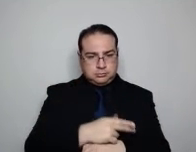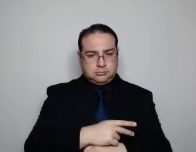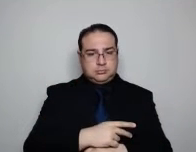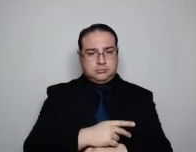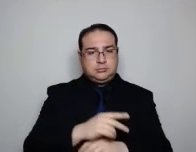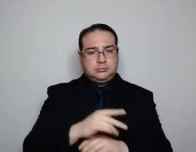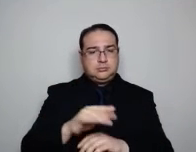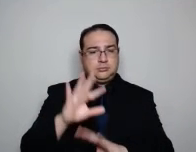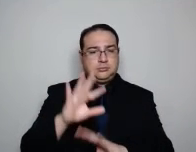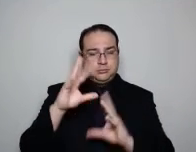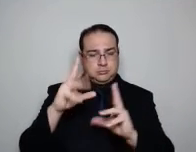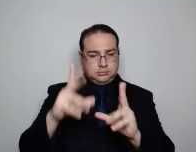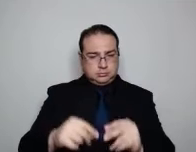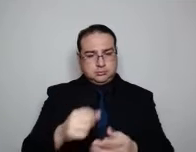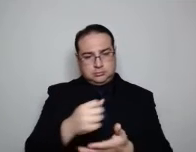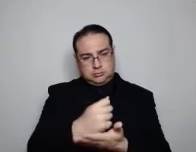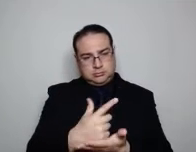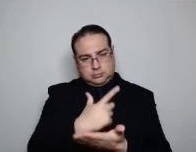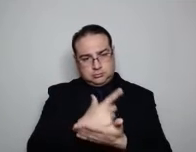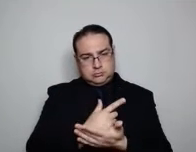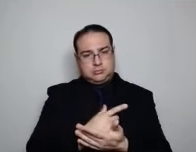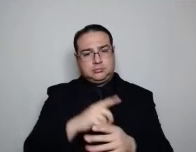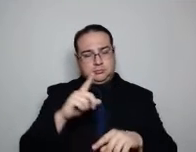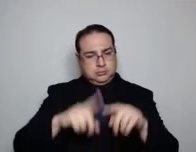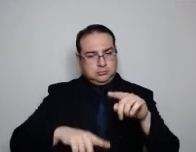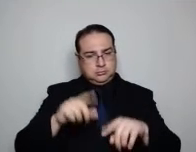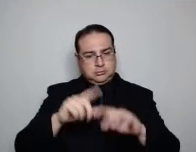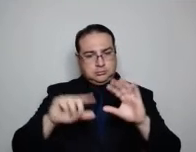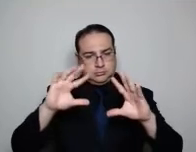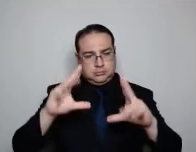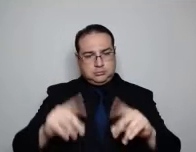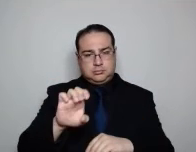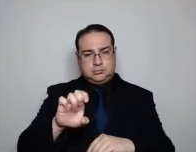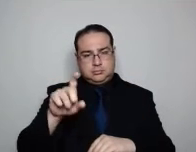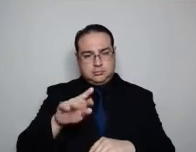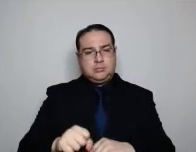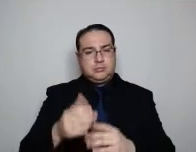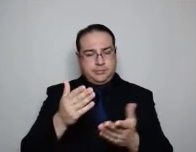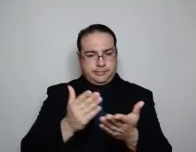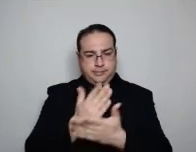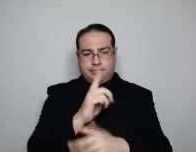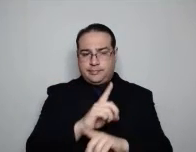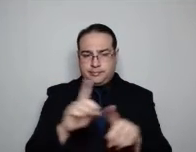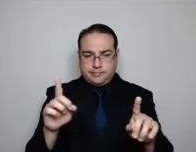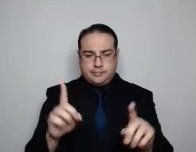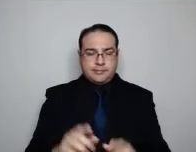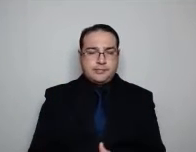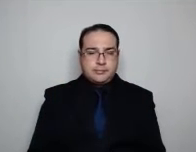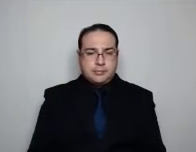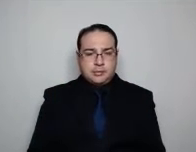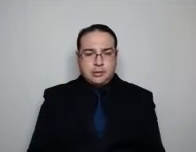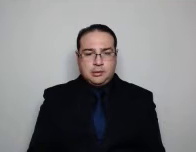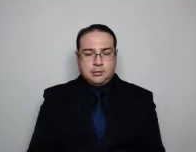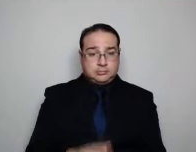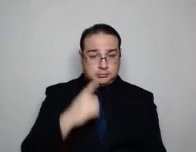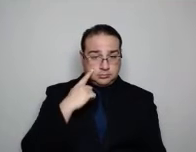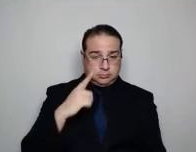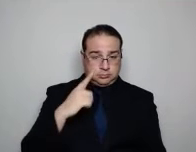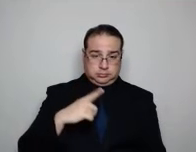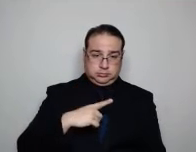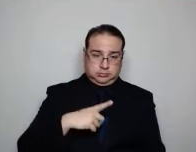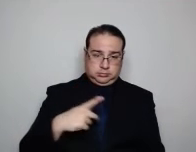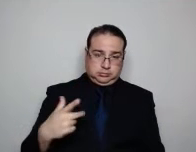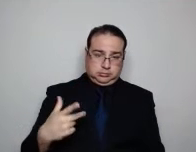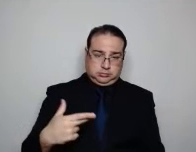não foram deferidos. Veja que, além da cirurgia ser de caráter estético, não